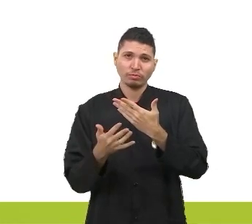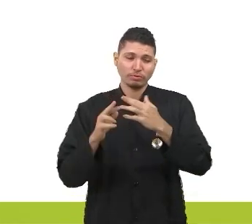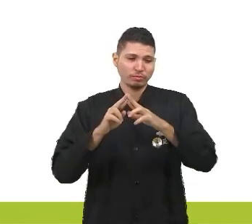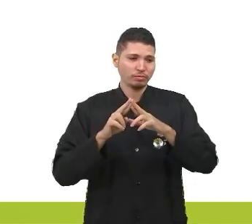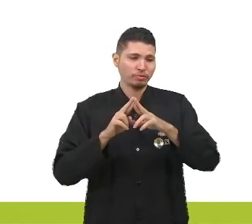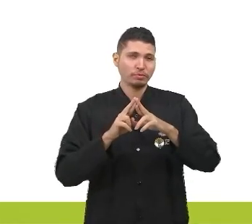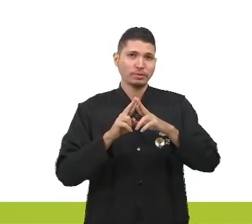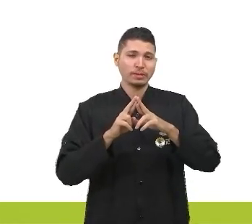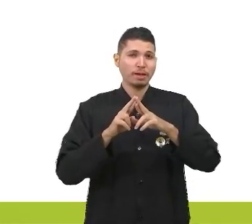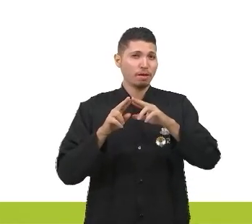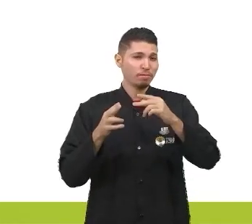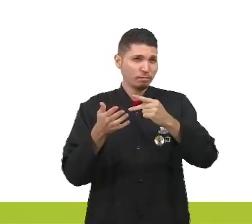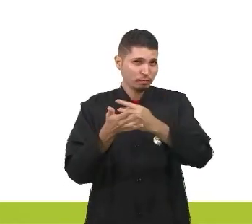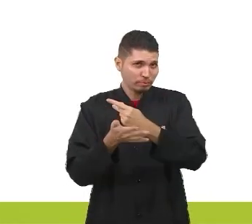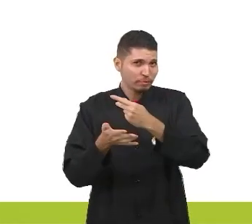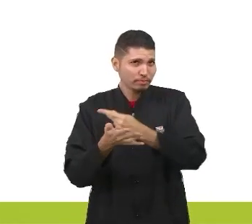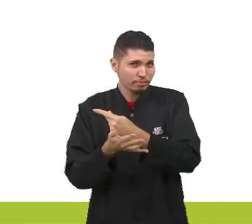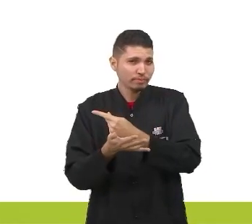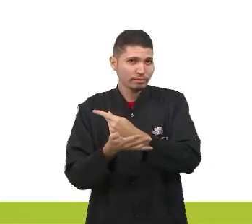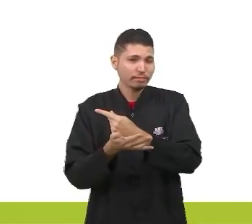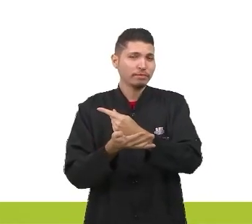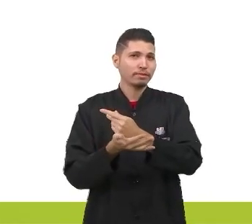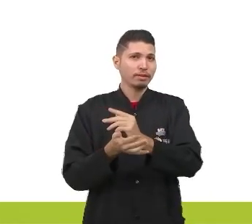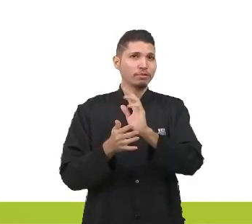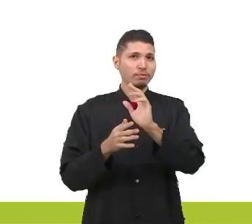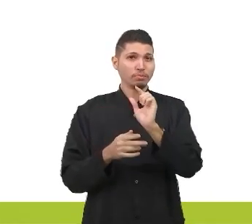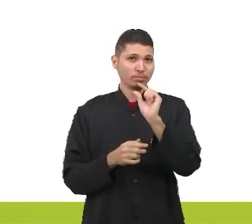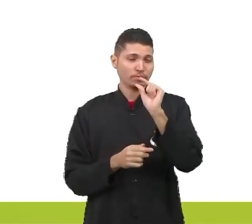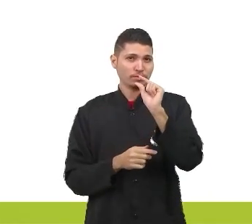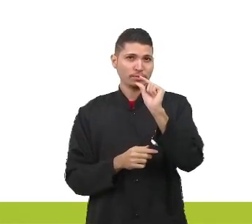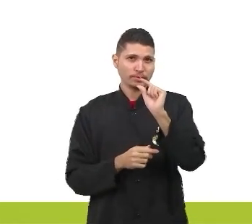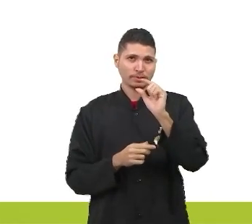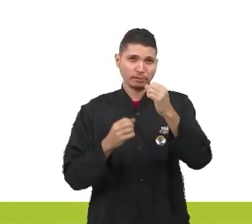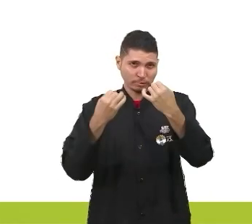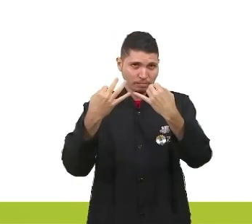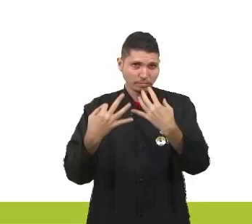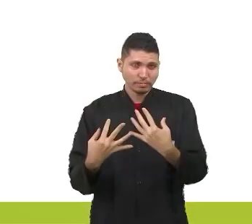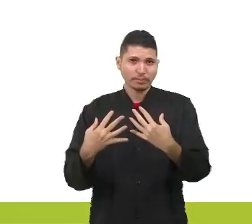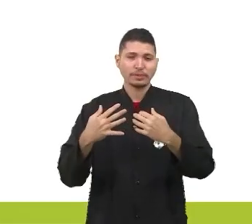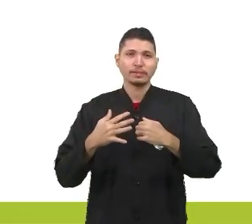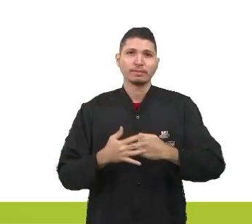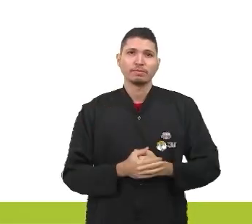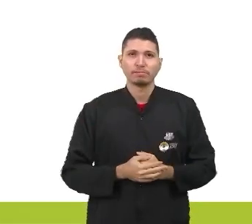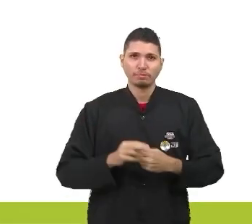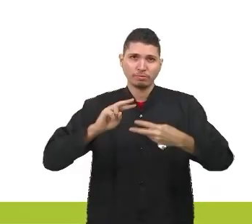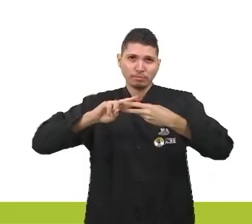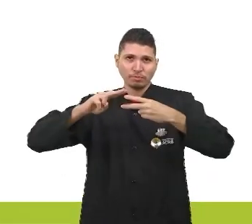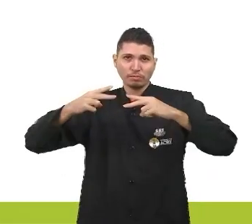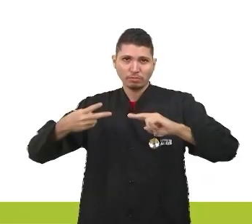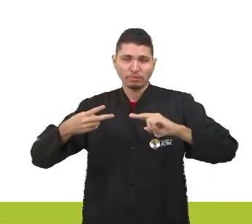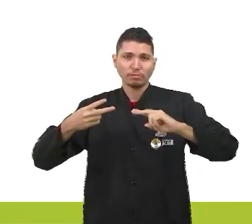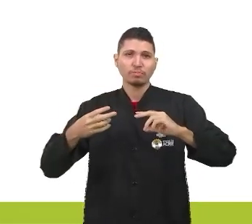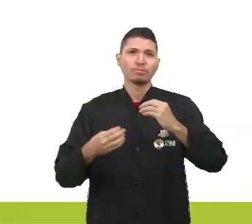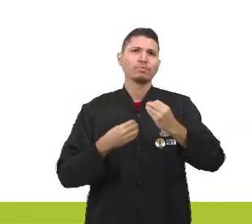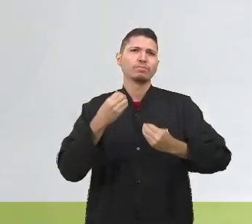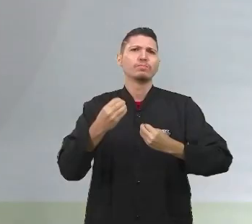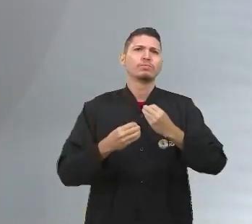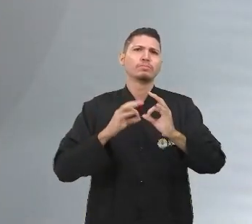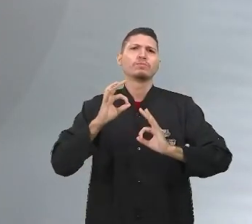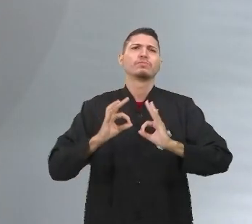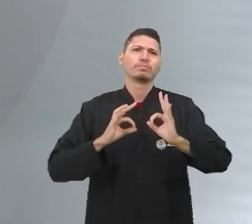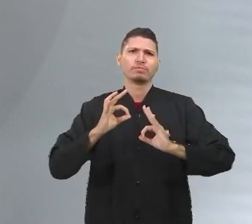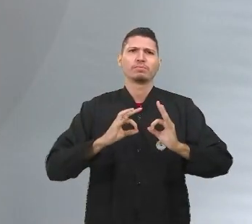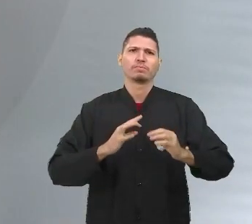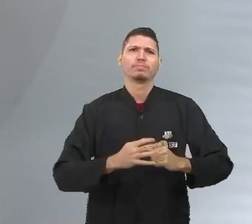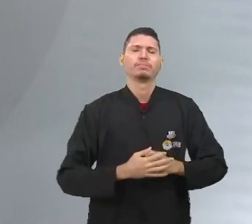vocês aqui só o comando, rapidão. Cientificamente, esse conceito, quer dizer, de código genético, é definido como o quê? Espera aí,